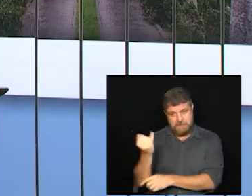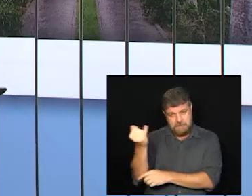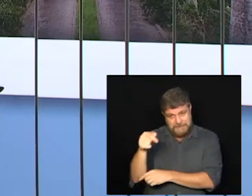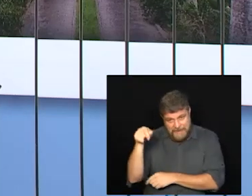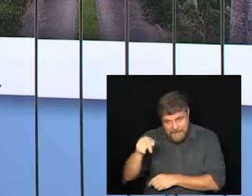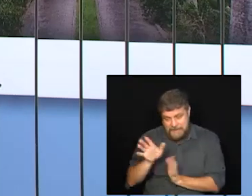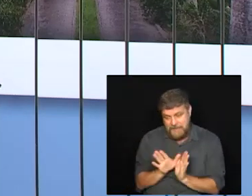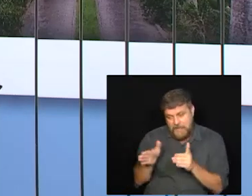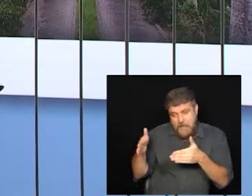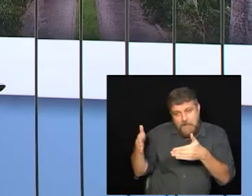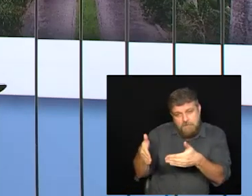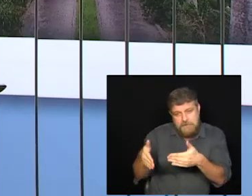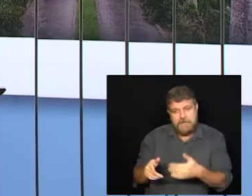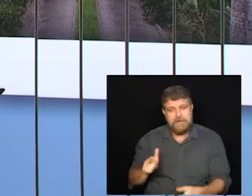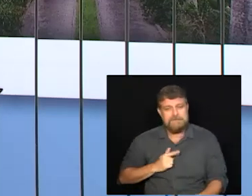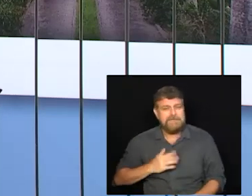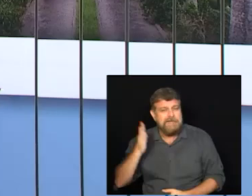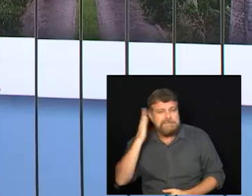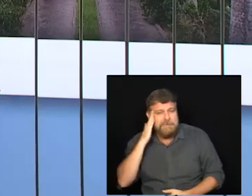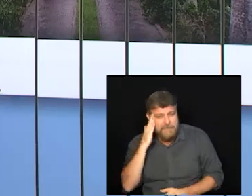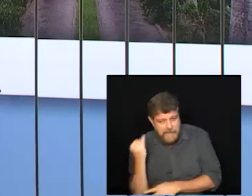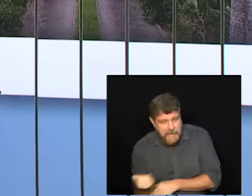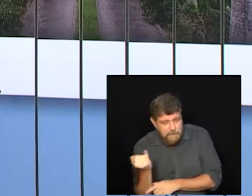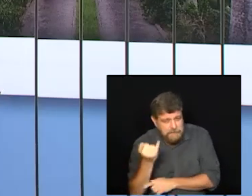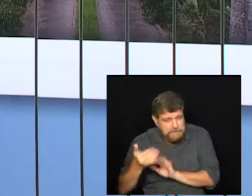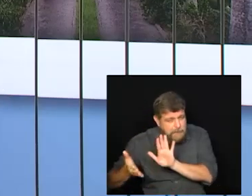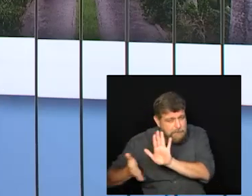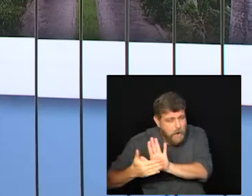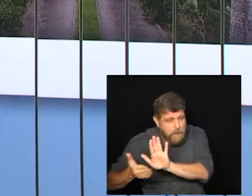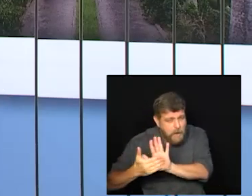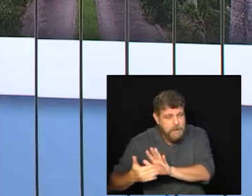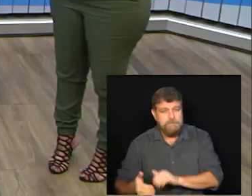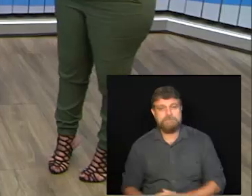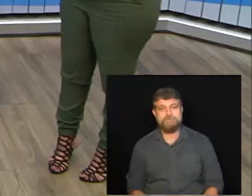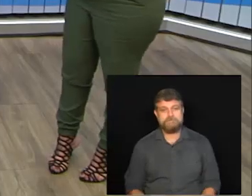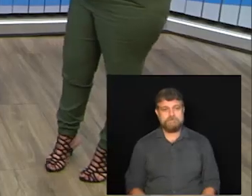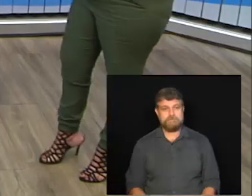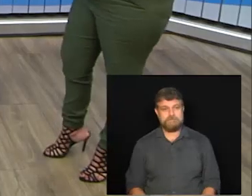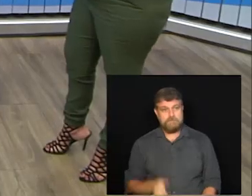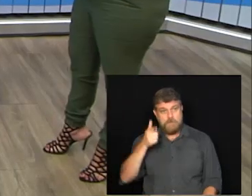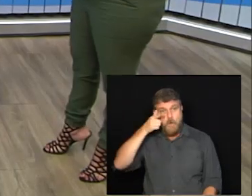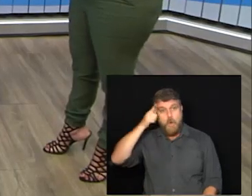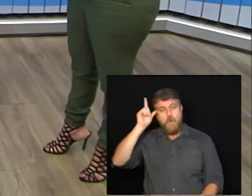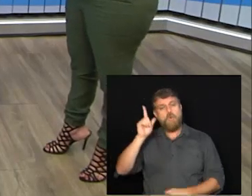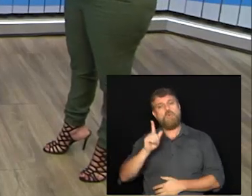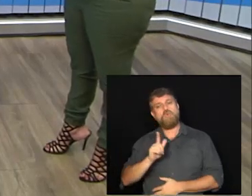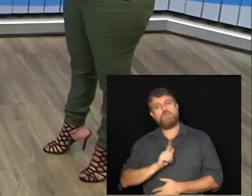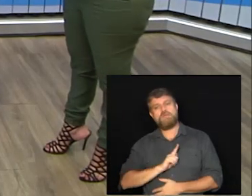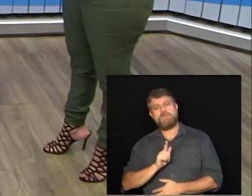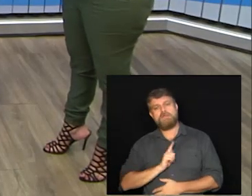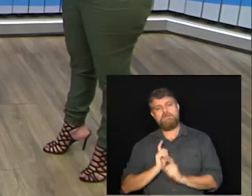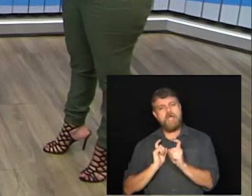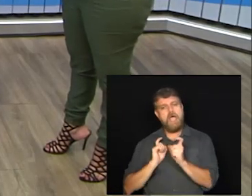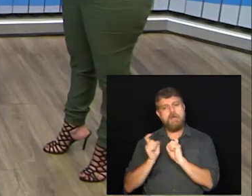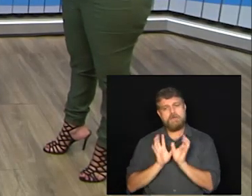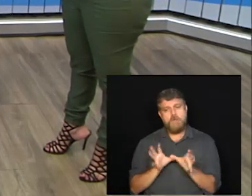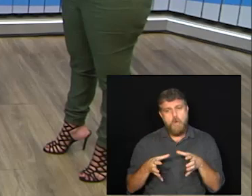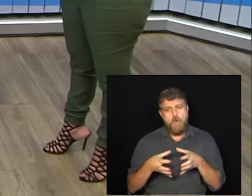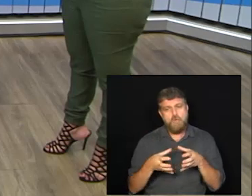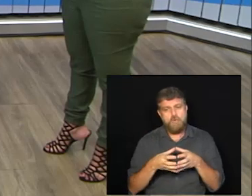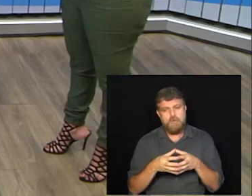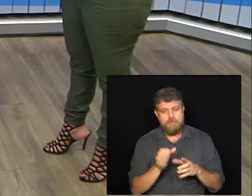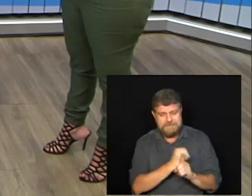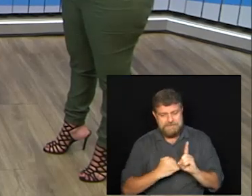momento em que será discutido o mérito da proposta. Ontem nós tivemos a reunião da Comissão de